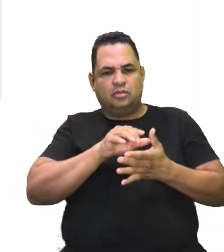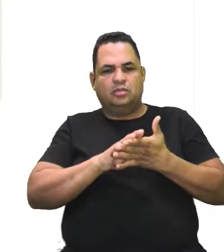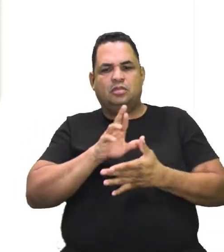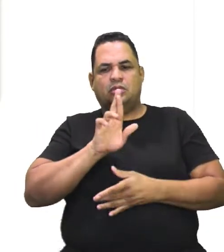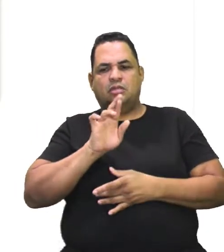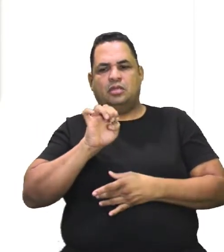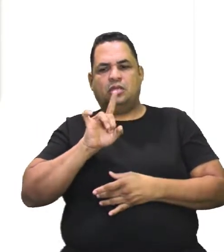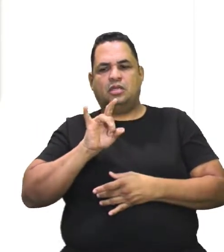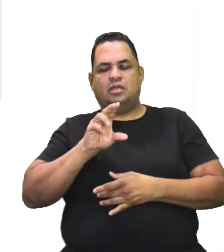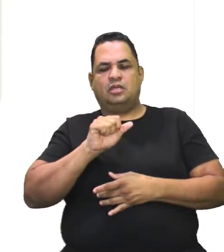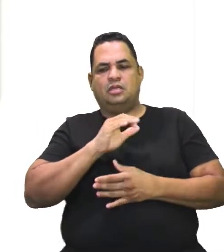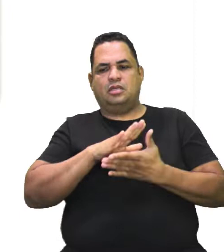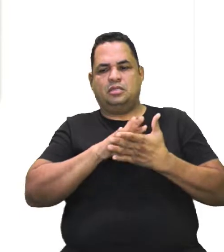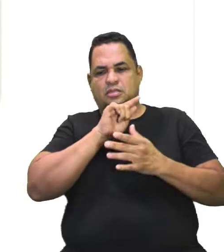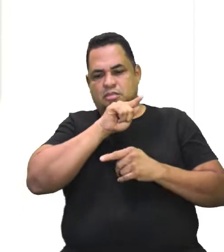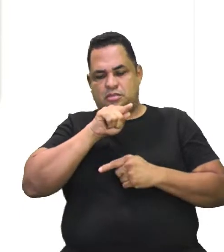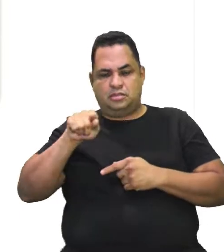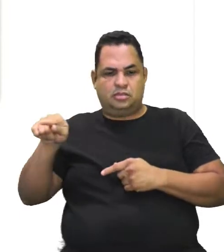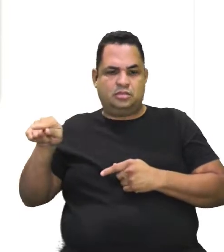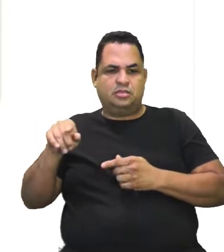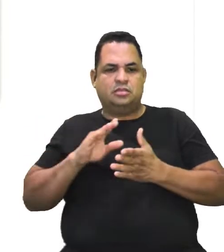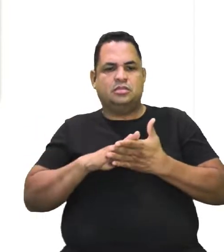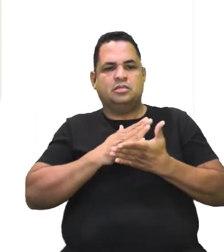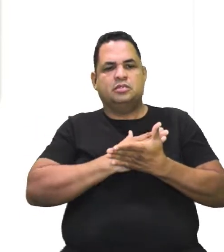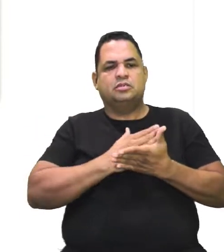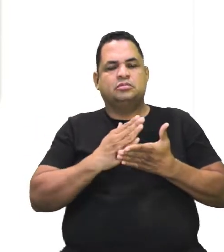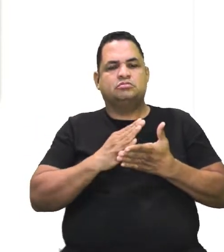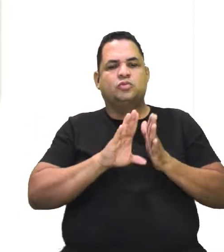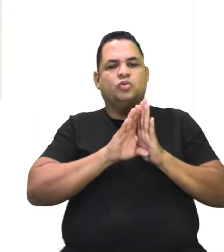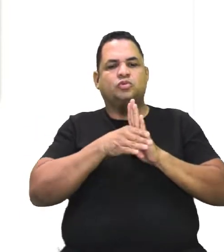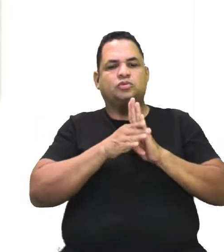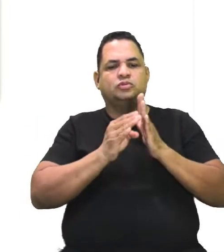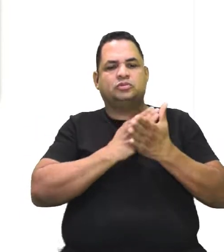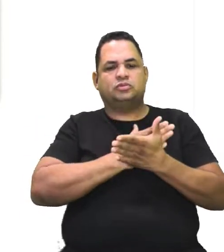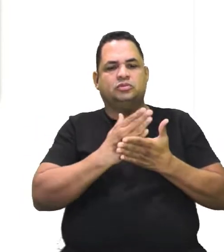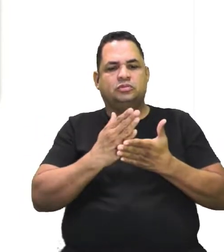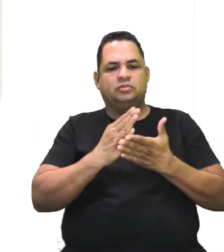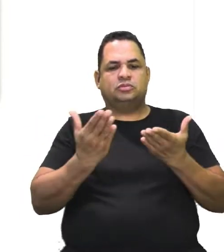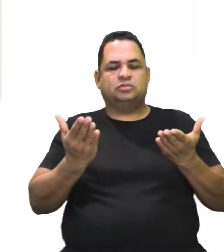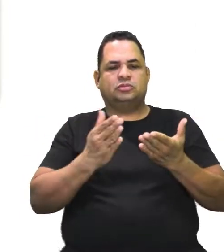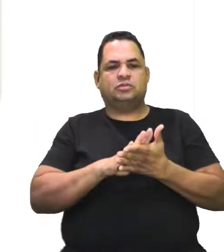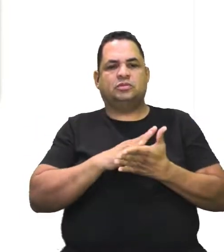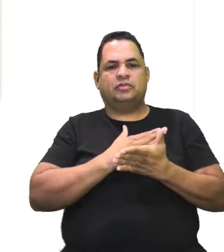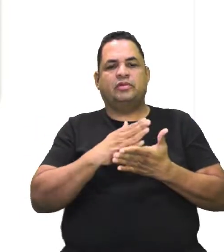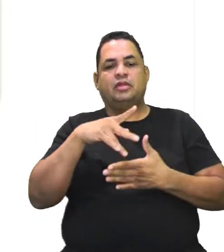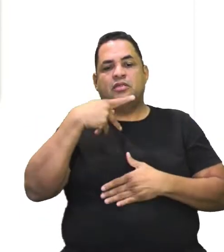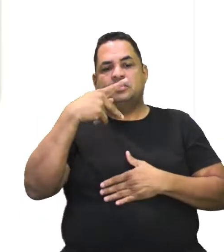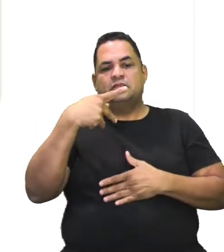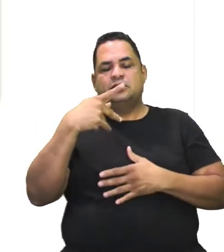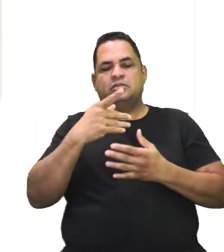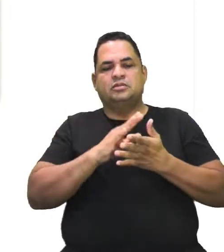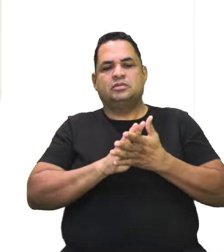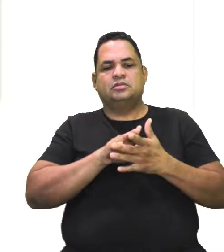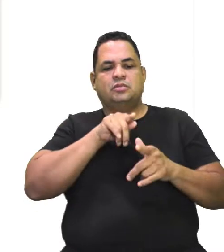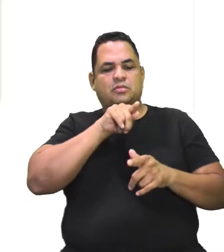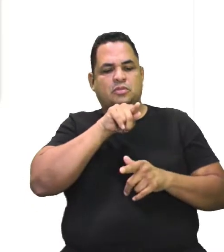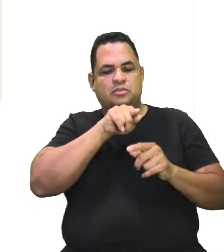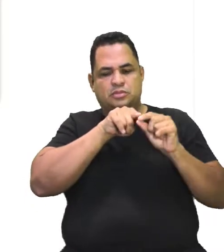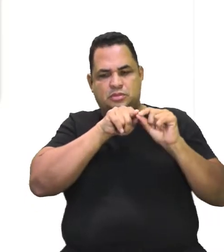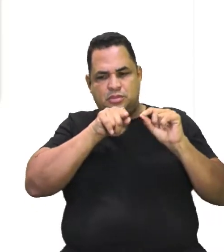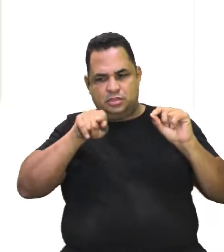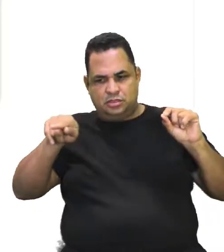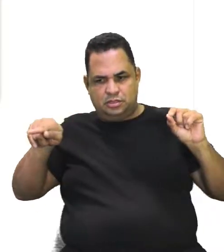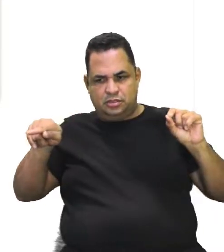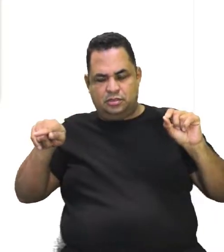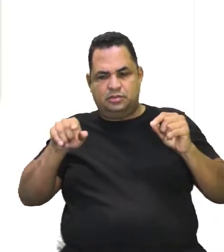os temas iniciais, né? São as definições iniciais da geometria. A geometria se inicia falando do ponto e da reta. Só